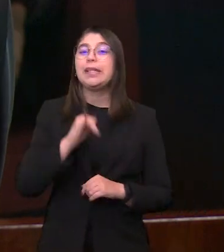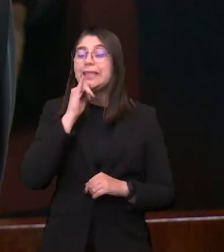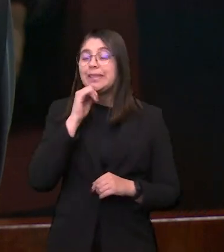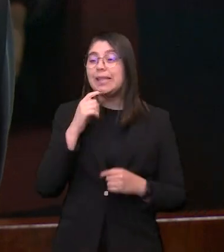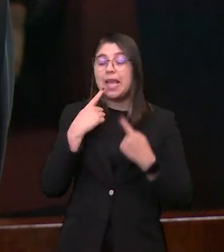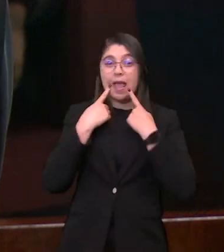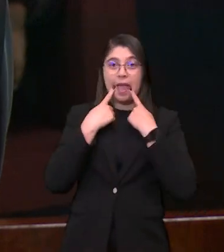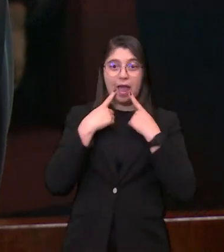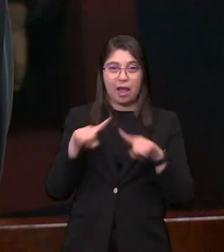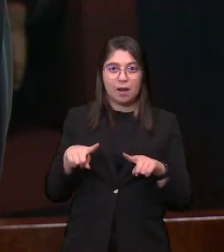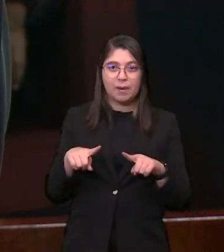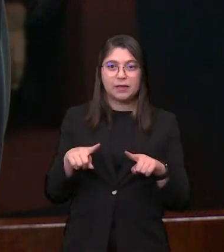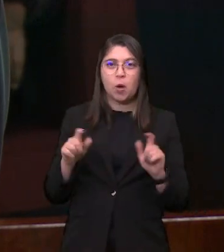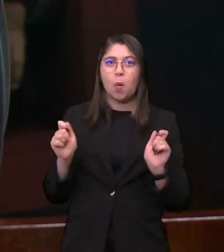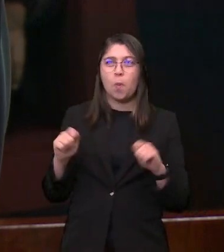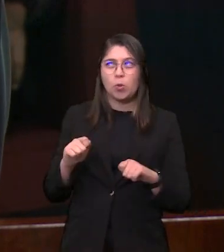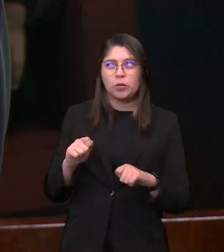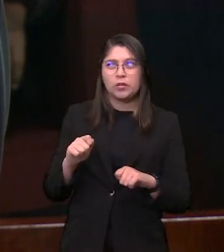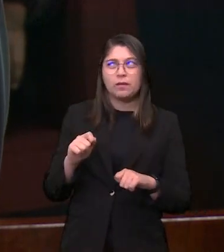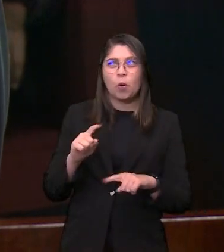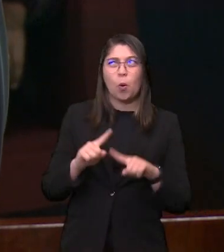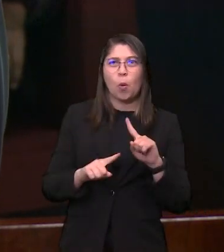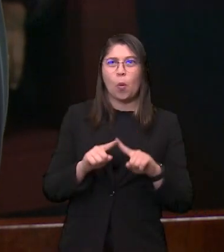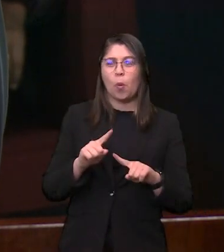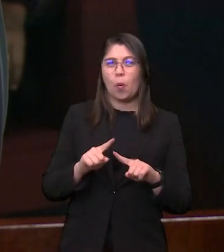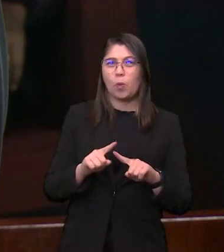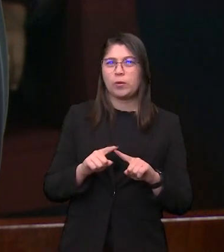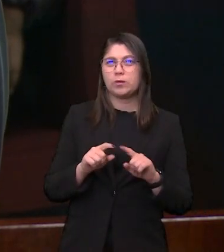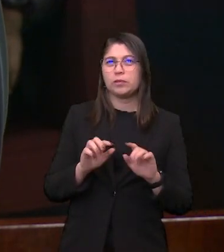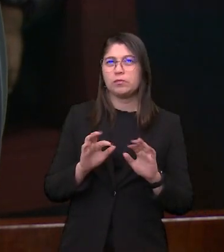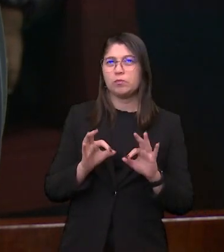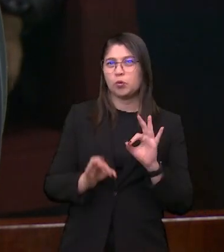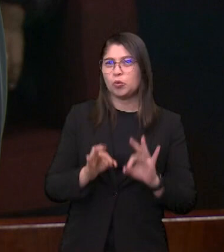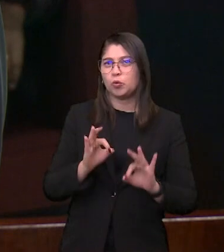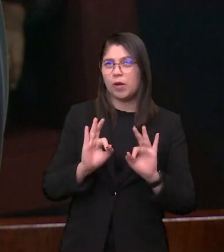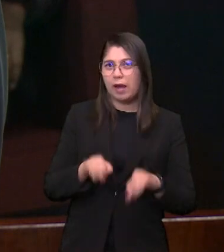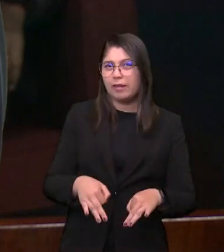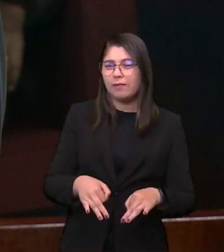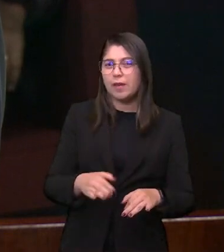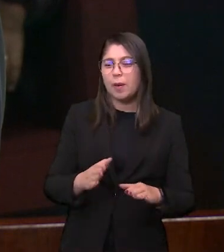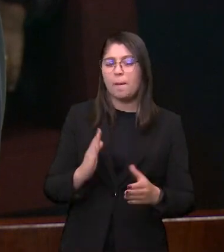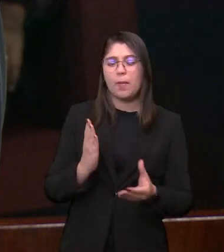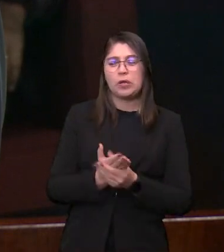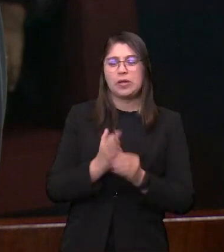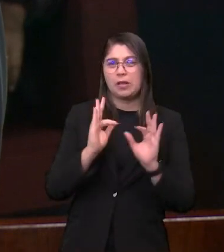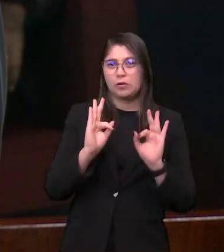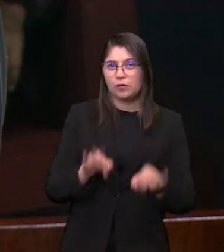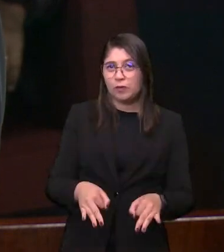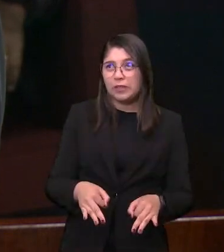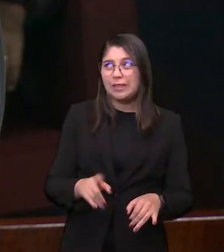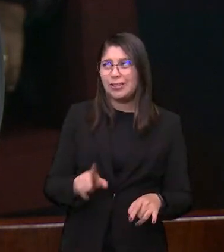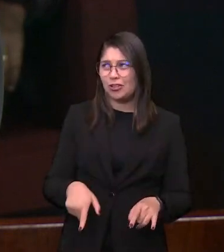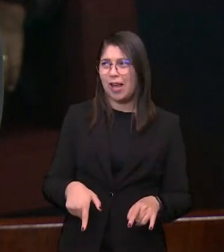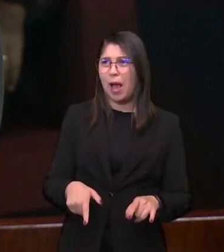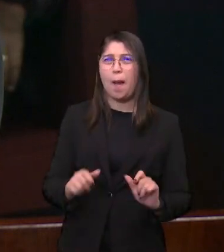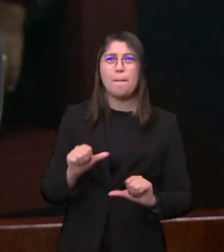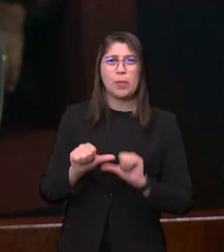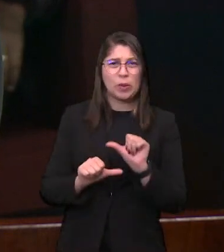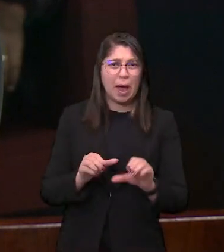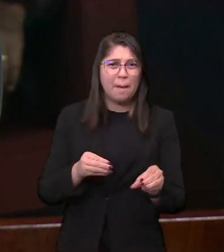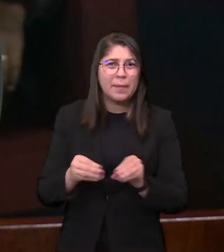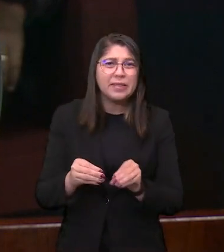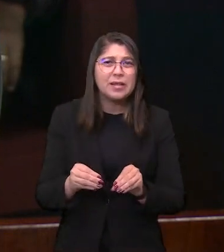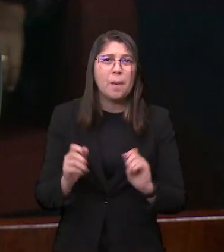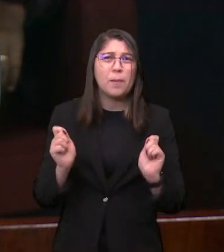desconstituir a coisa julgada eh com base nesse fundamento muito embora a lei que não foi declarada em